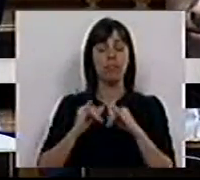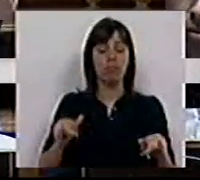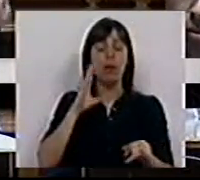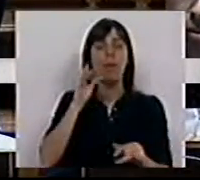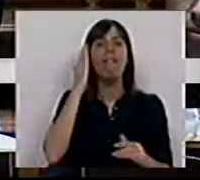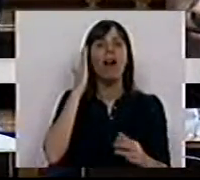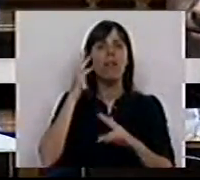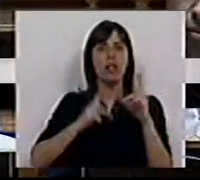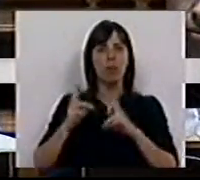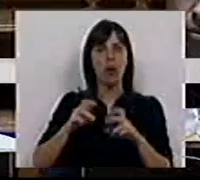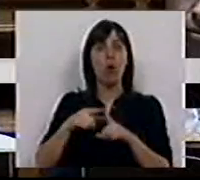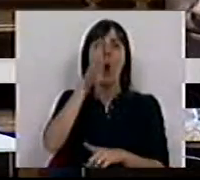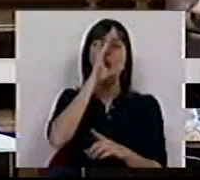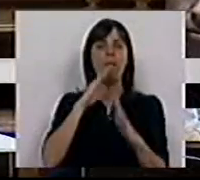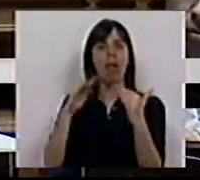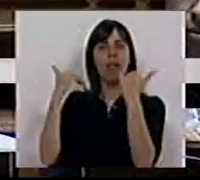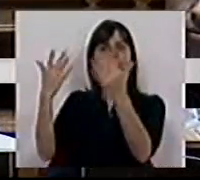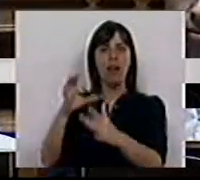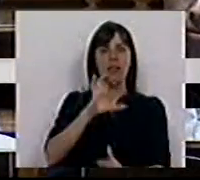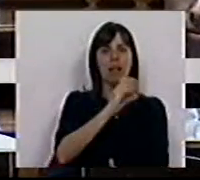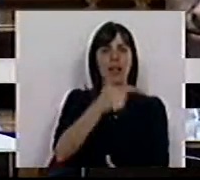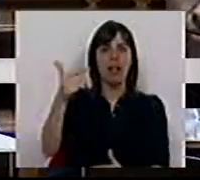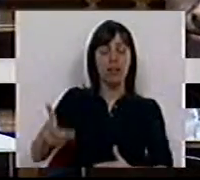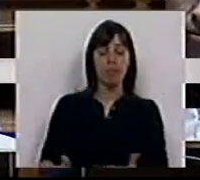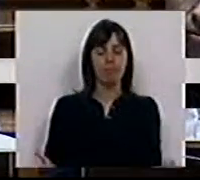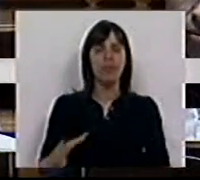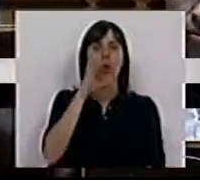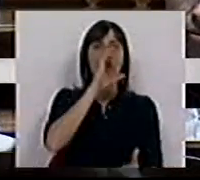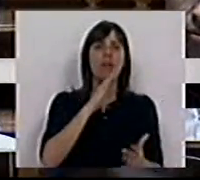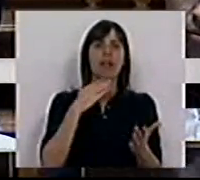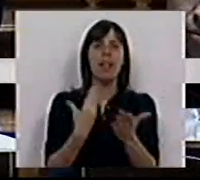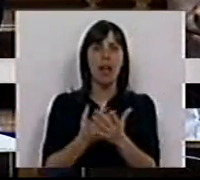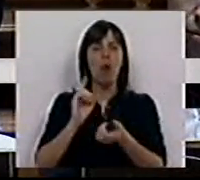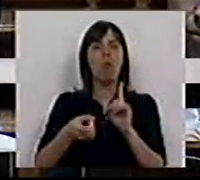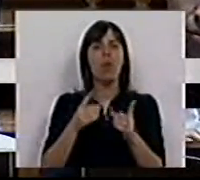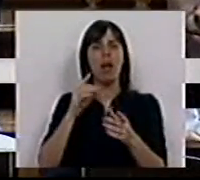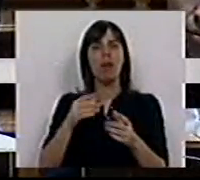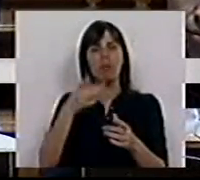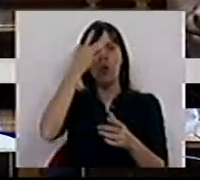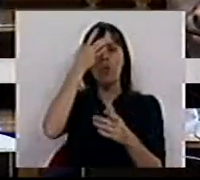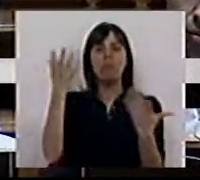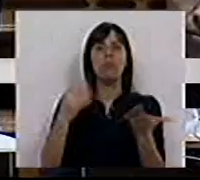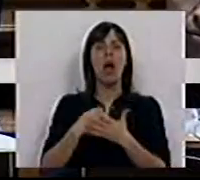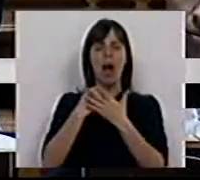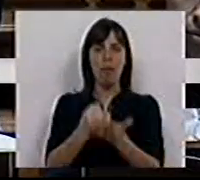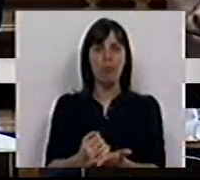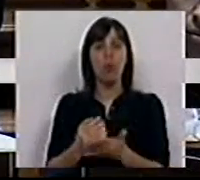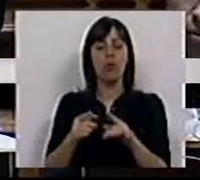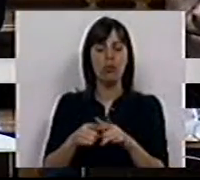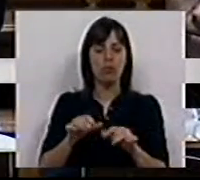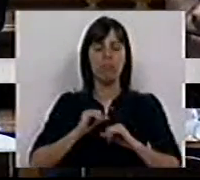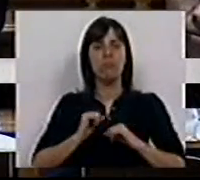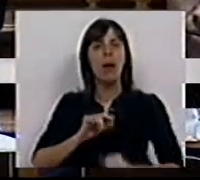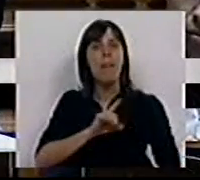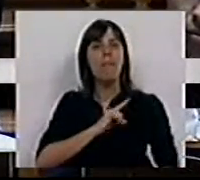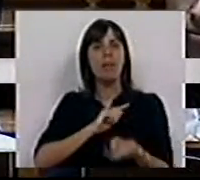bancos especuladores a quem o Governo foi entregar o CTT, a quem o Governo foi entregar as consultadorias e os apoios para as